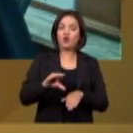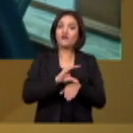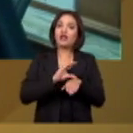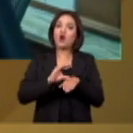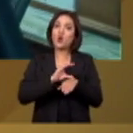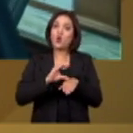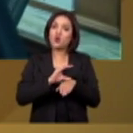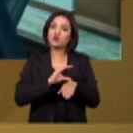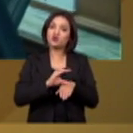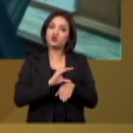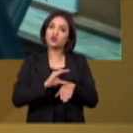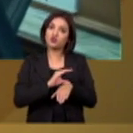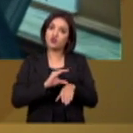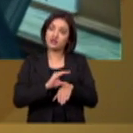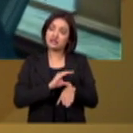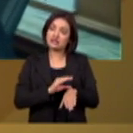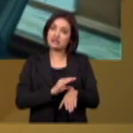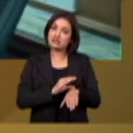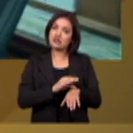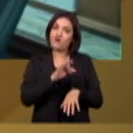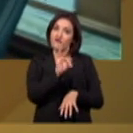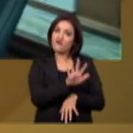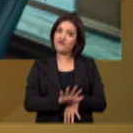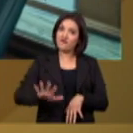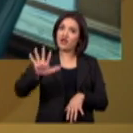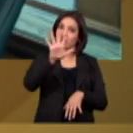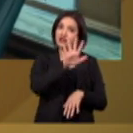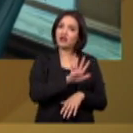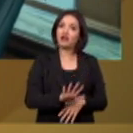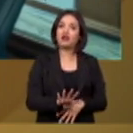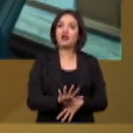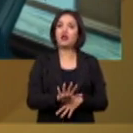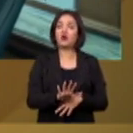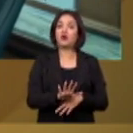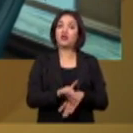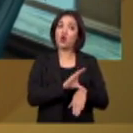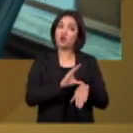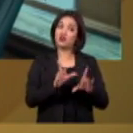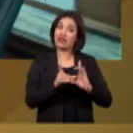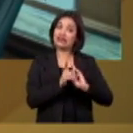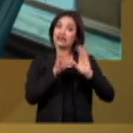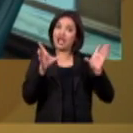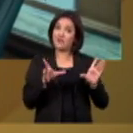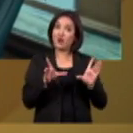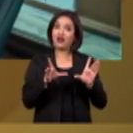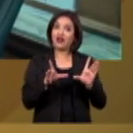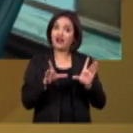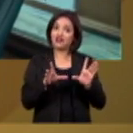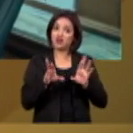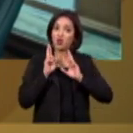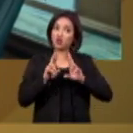prática de 1988 não espero que ela continue